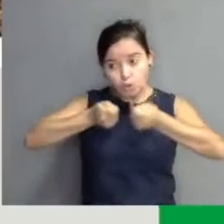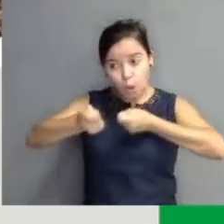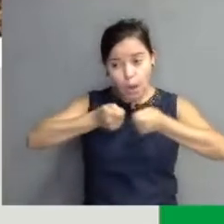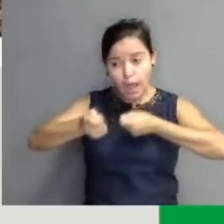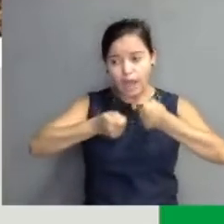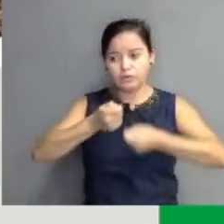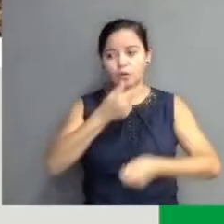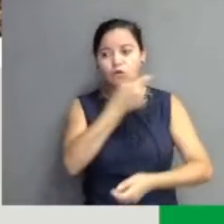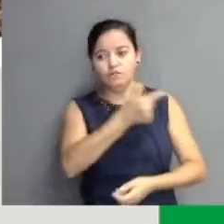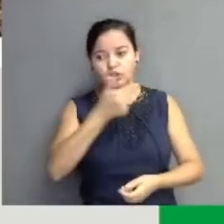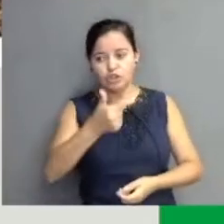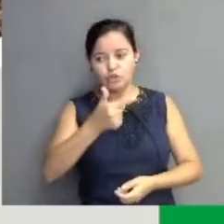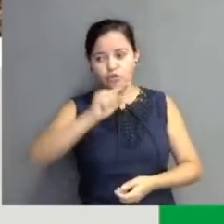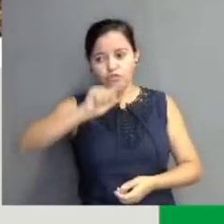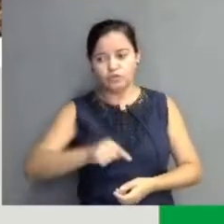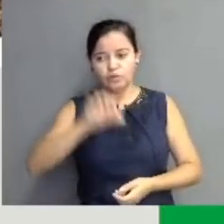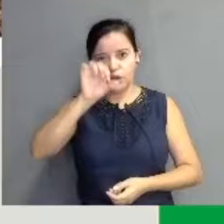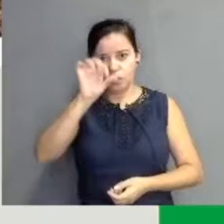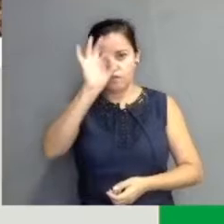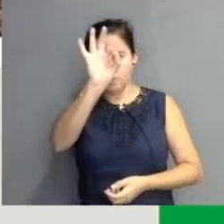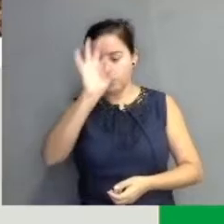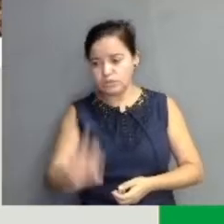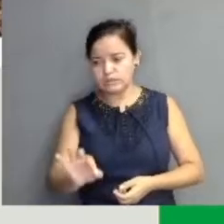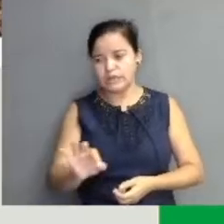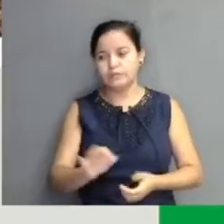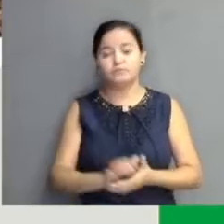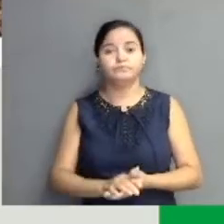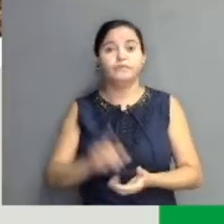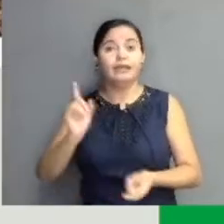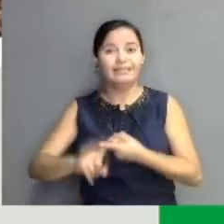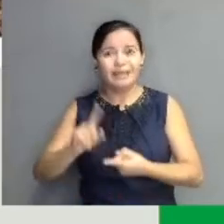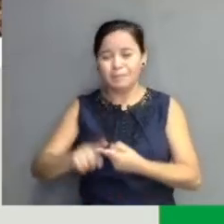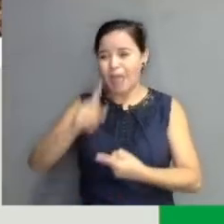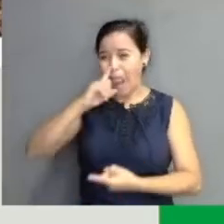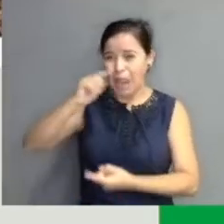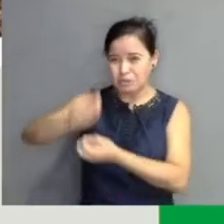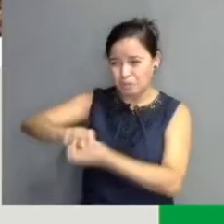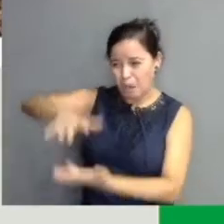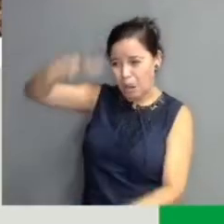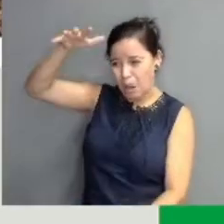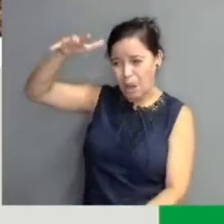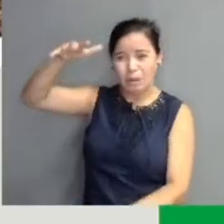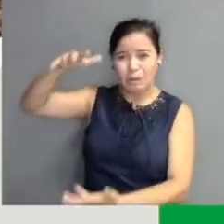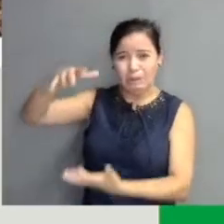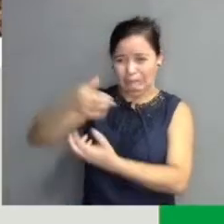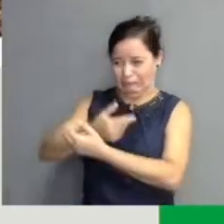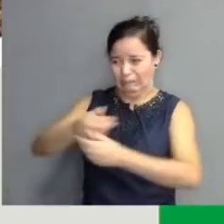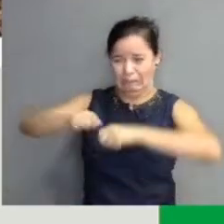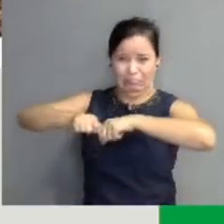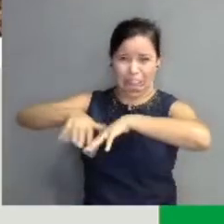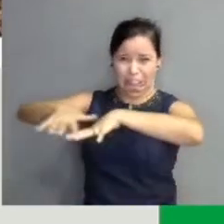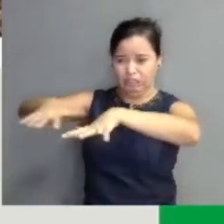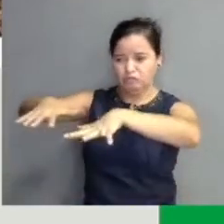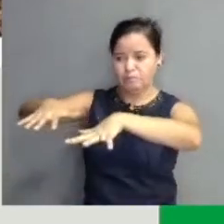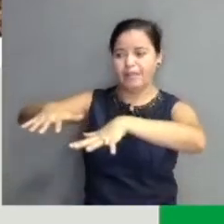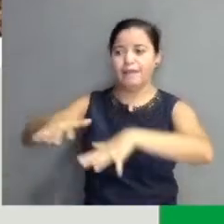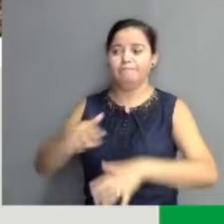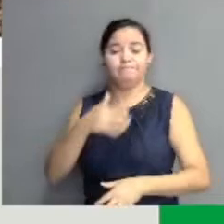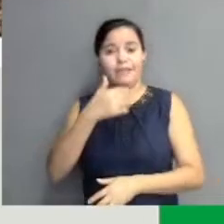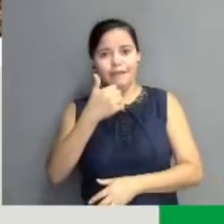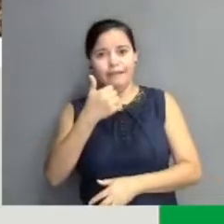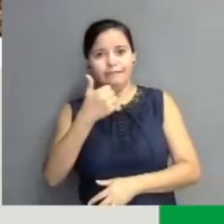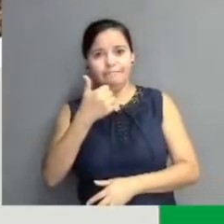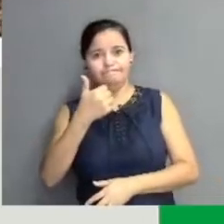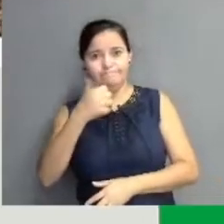22,9%. E quando eu entro na questão dos lixões, né, no caso dos aterros não controlados, isso dá em torno de